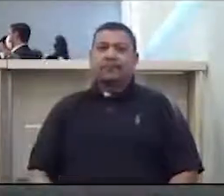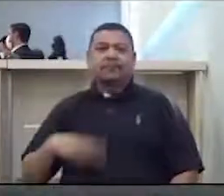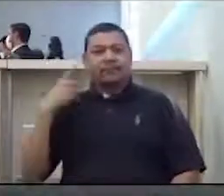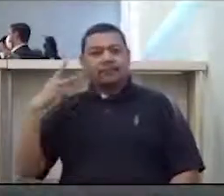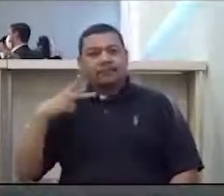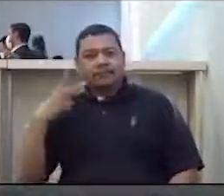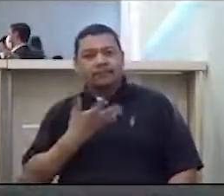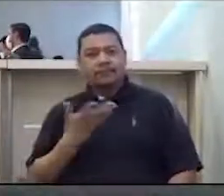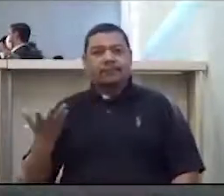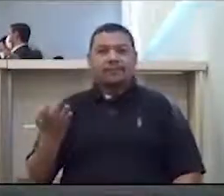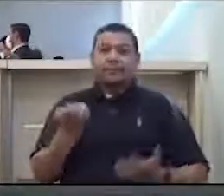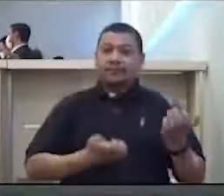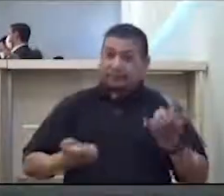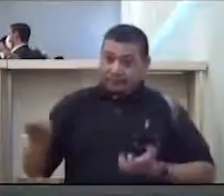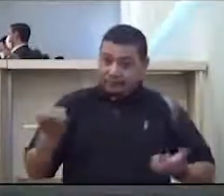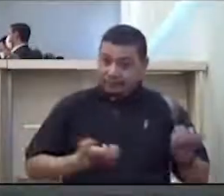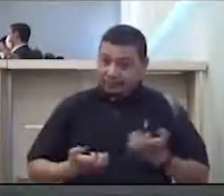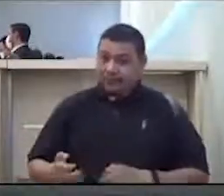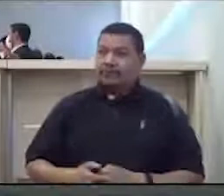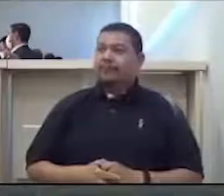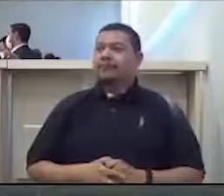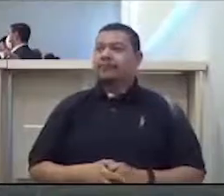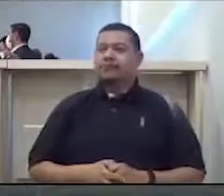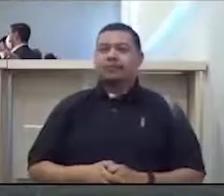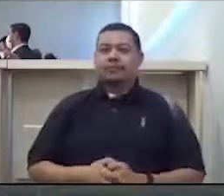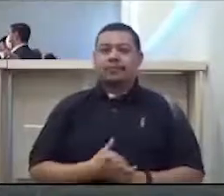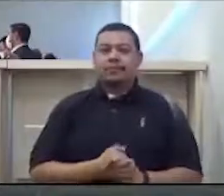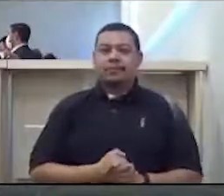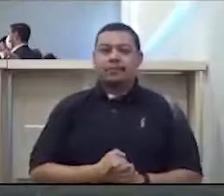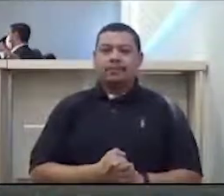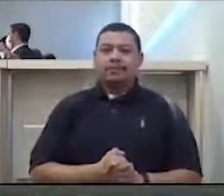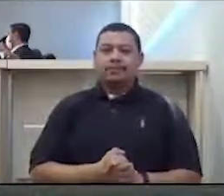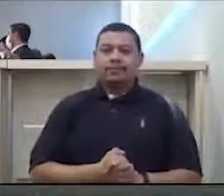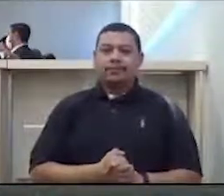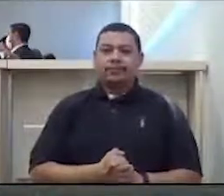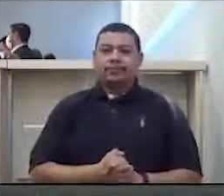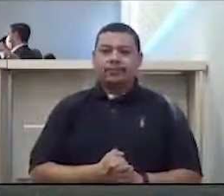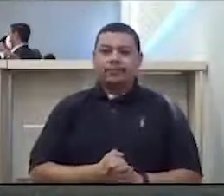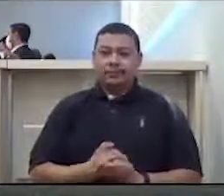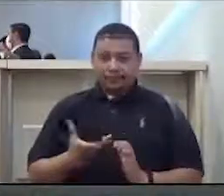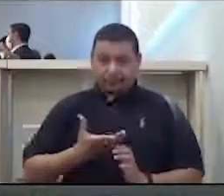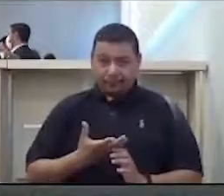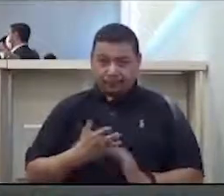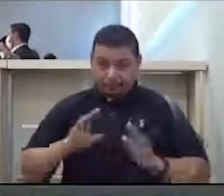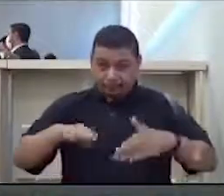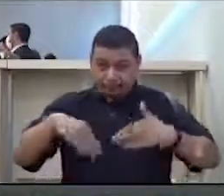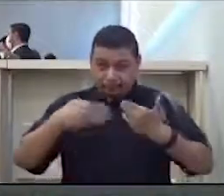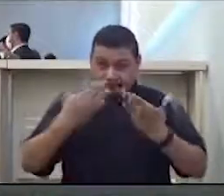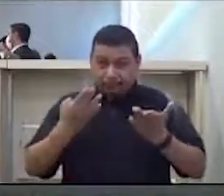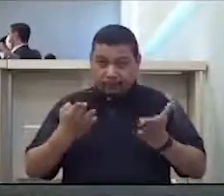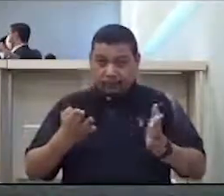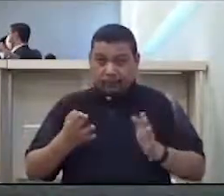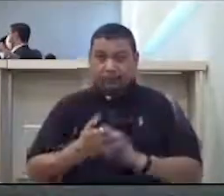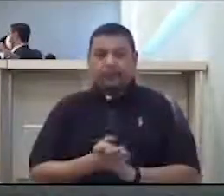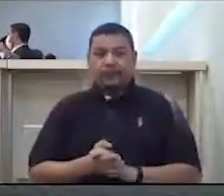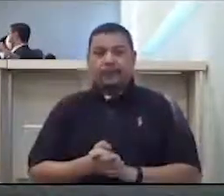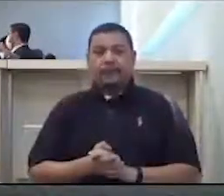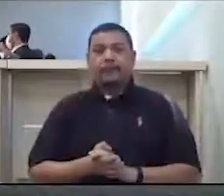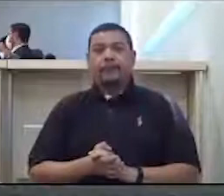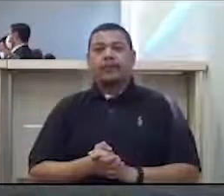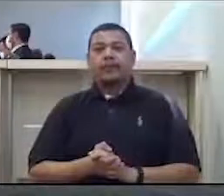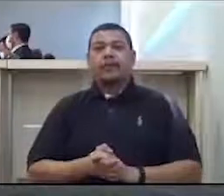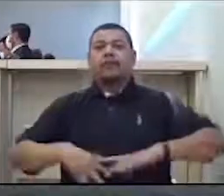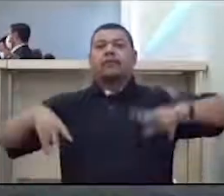parlamentares, servidores desta casa, quero deixar saudações na paz